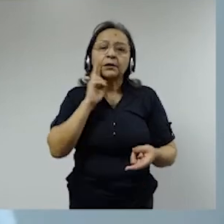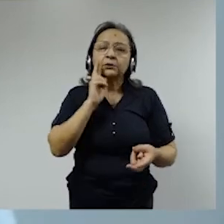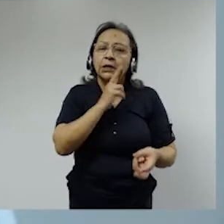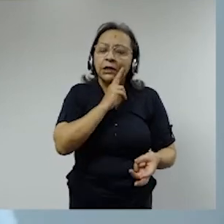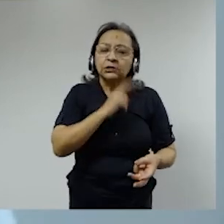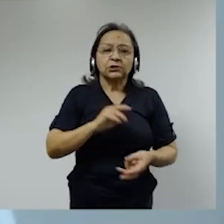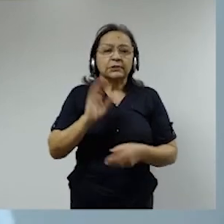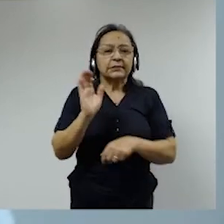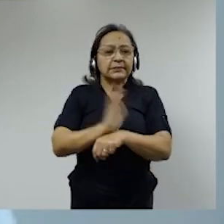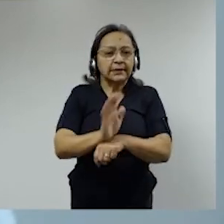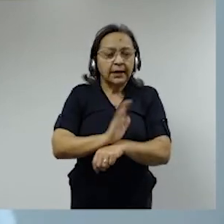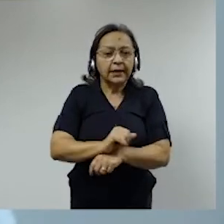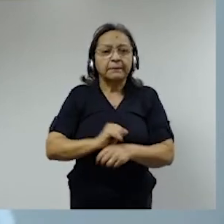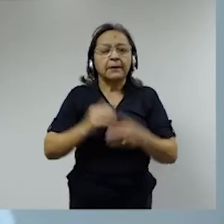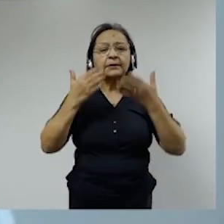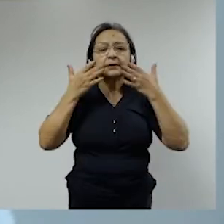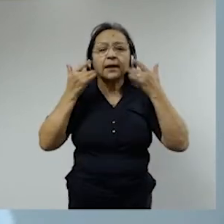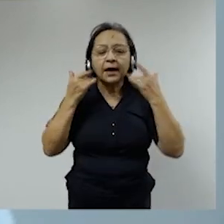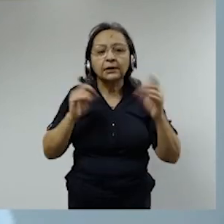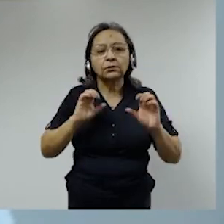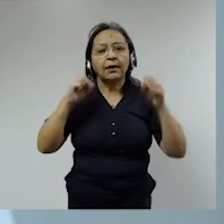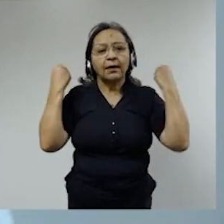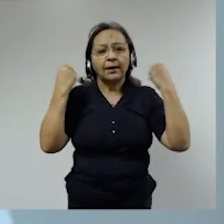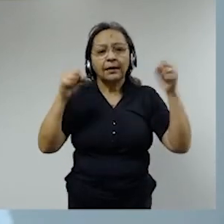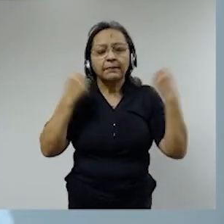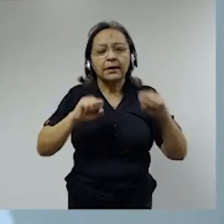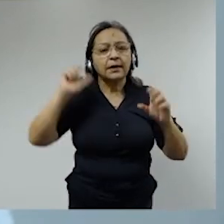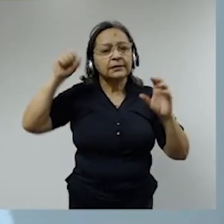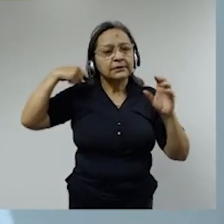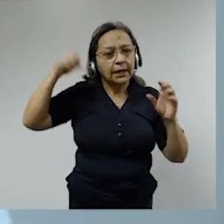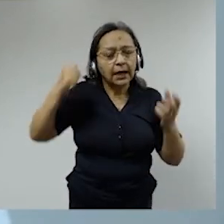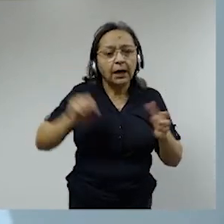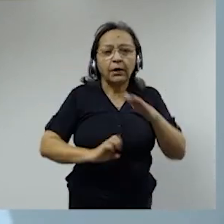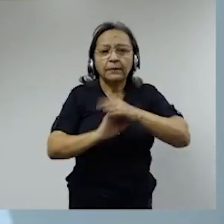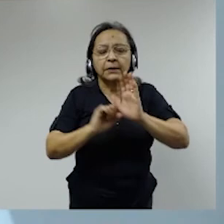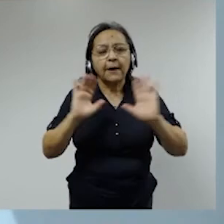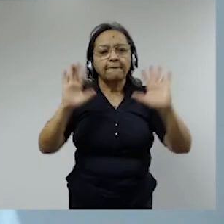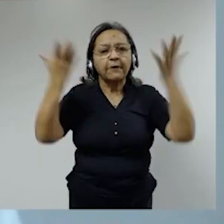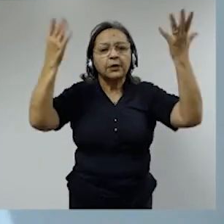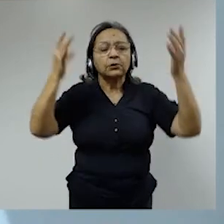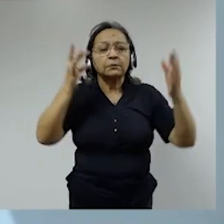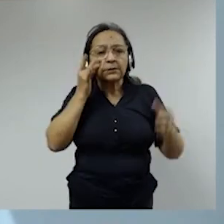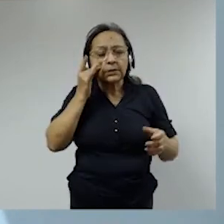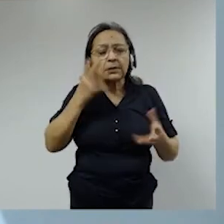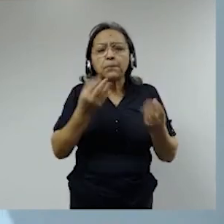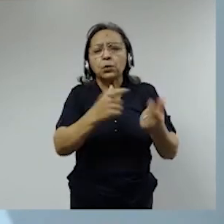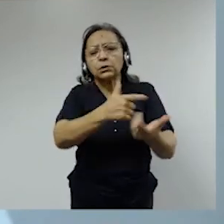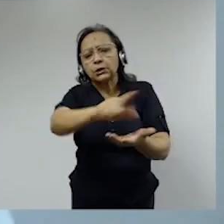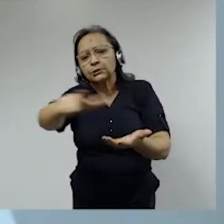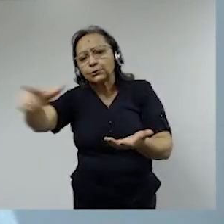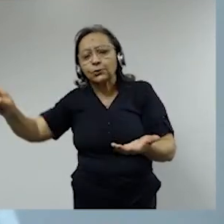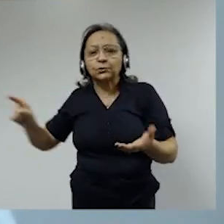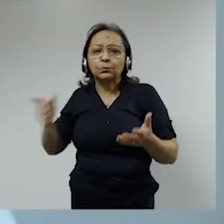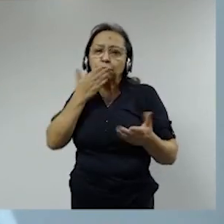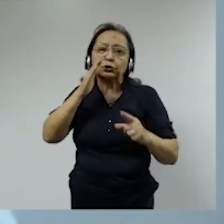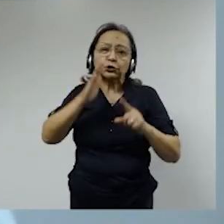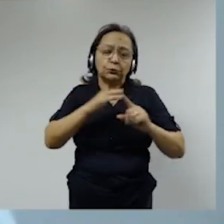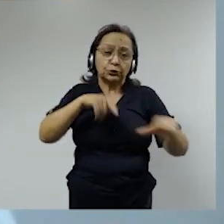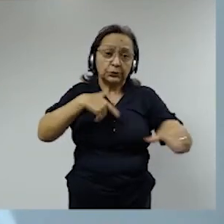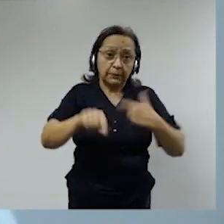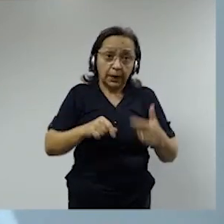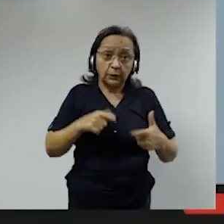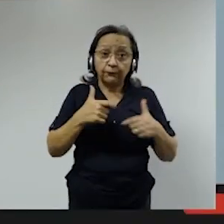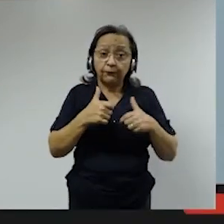de shows, agências de viagem, academias de ginástica, cabeleireiros, empresas de eventos presenciais e muitas outras atividades